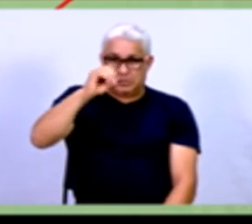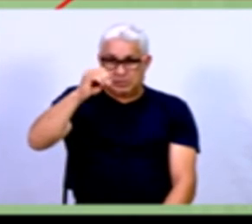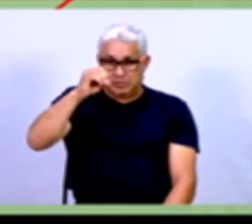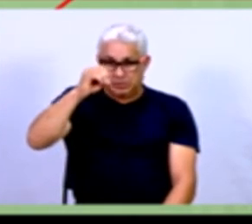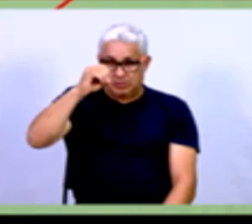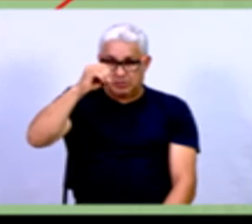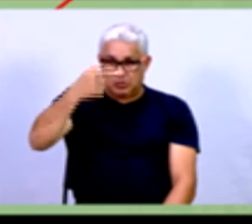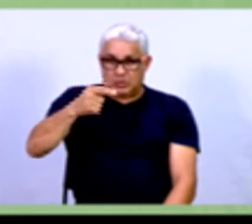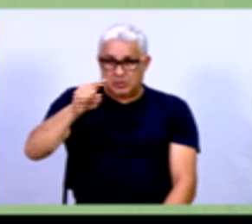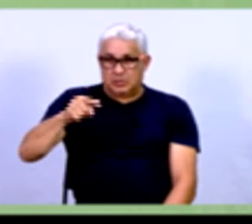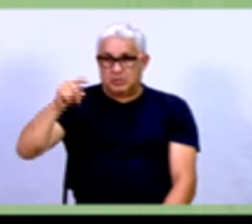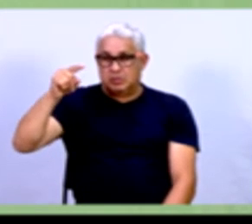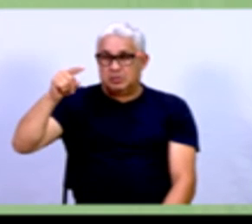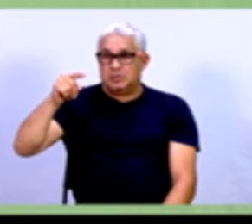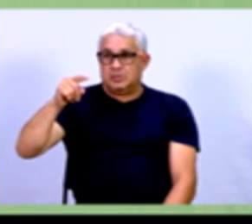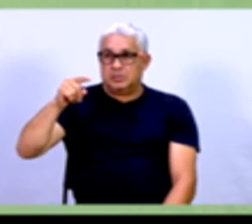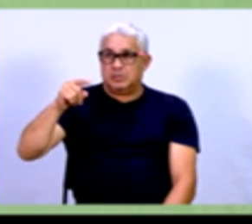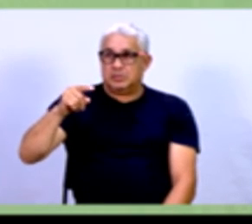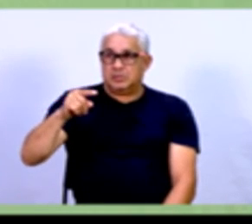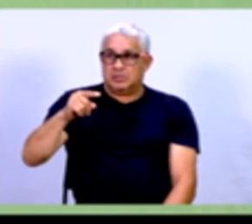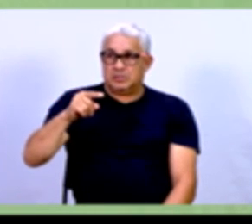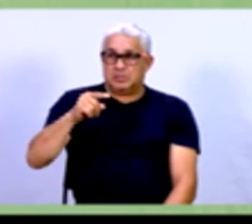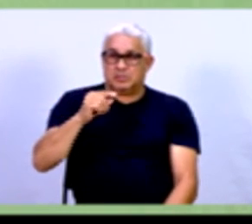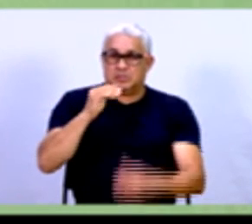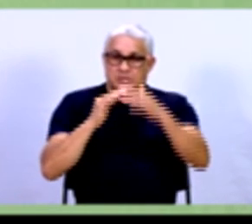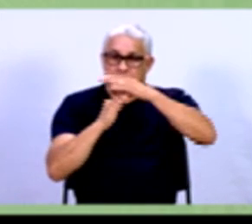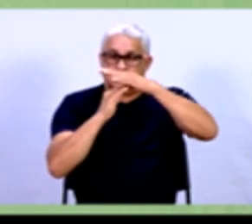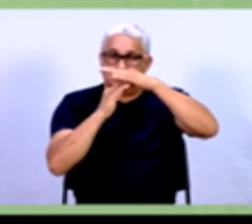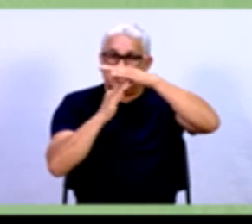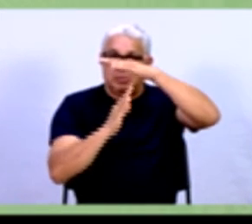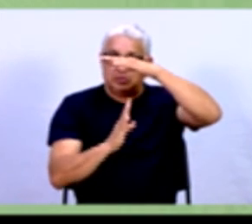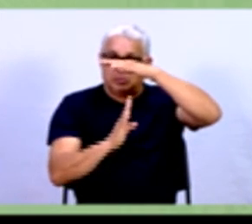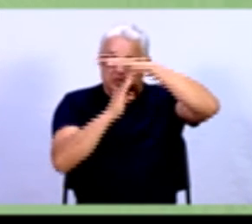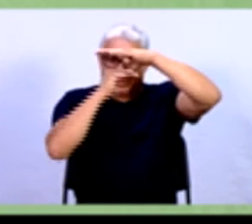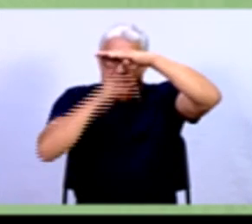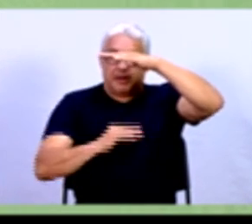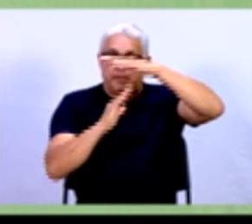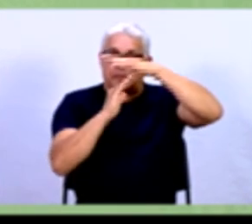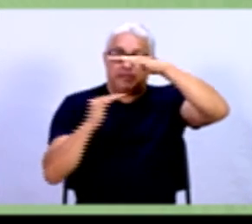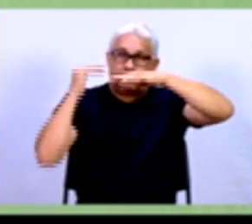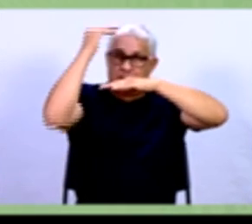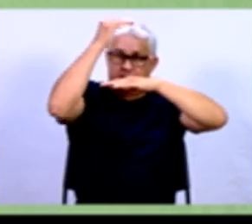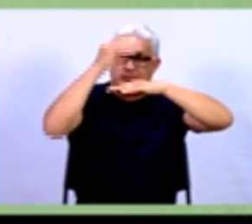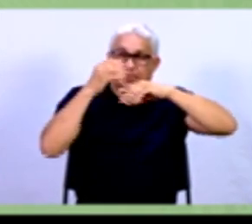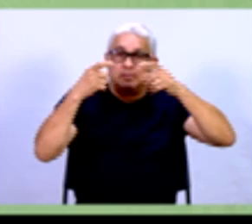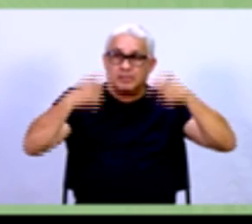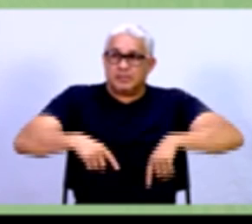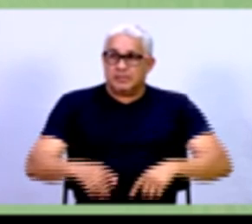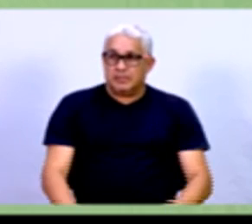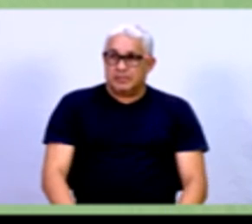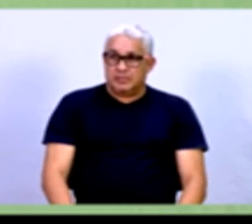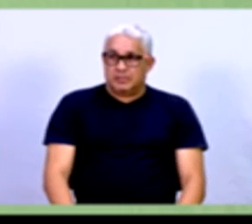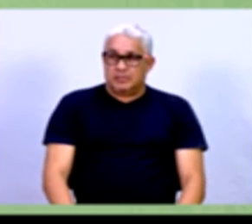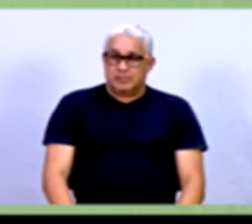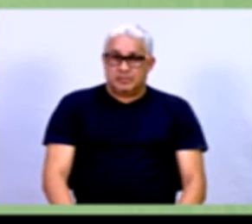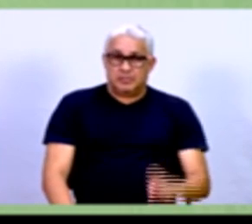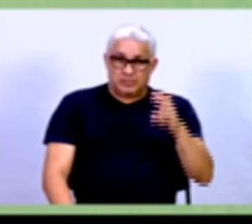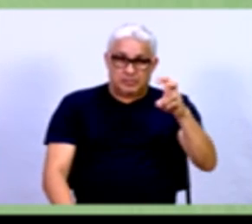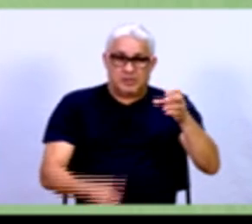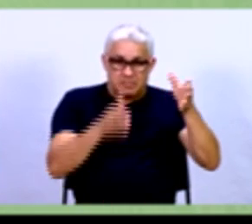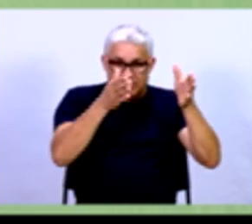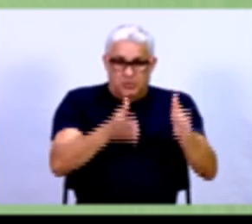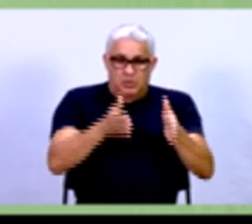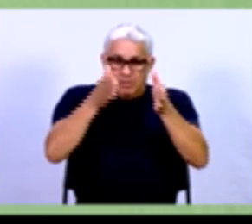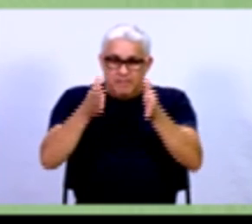657,50 do limite superior. Olha onde eles estão aqui. A gente falou que vai ser 5 intervalos de classe,